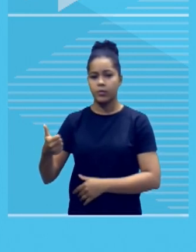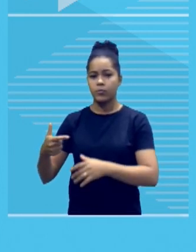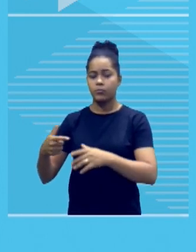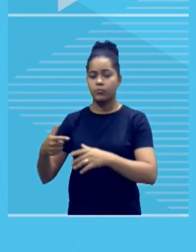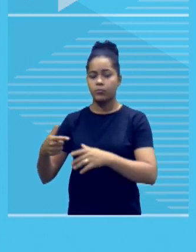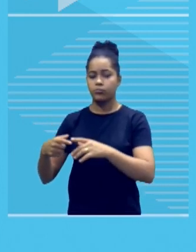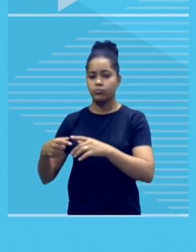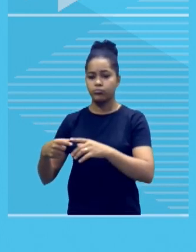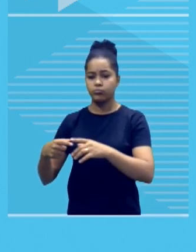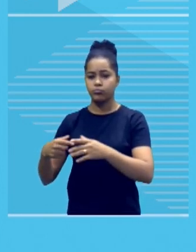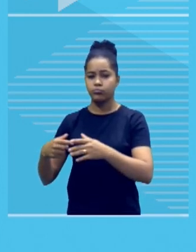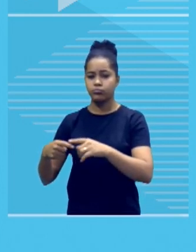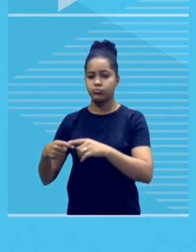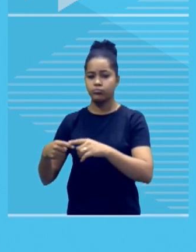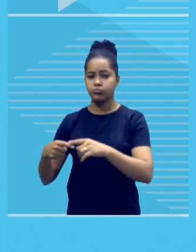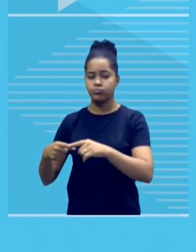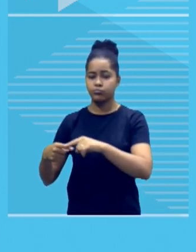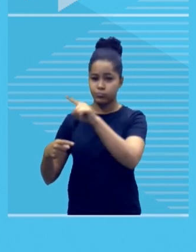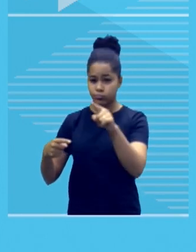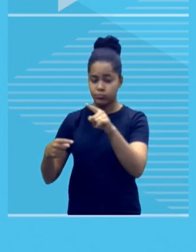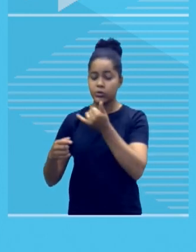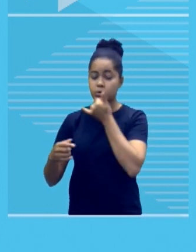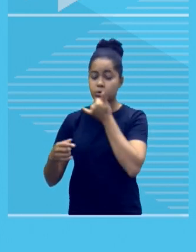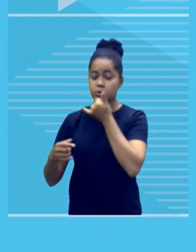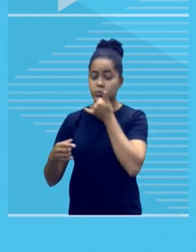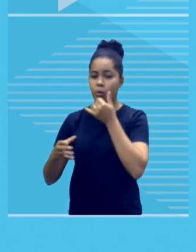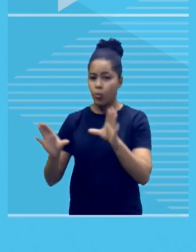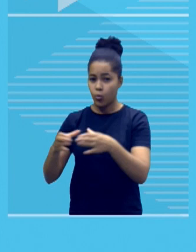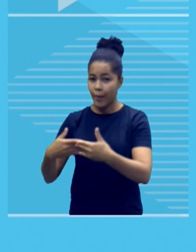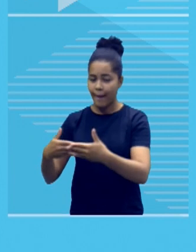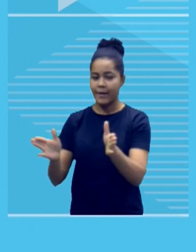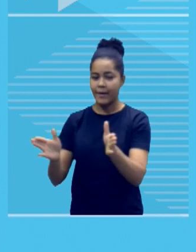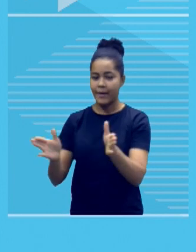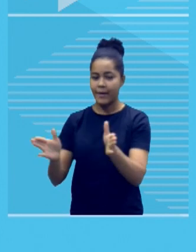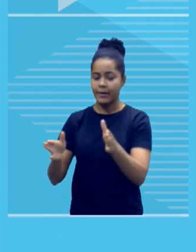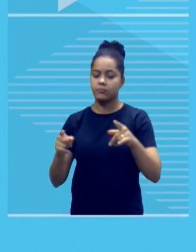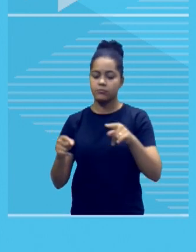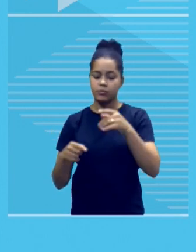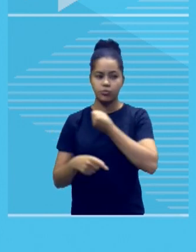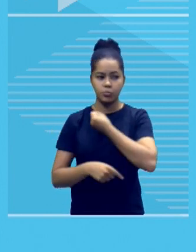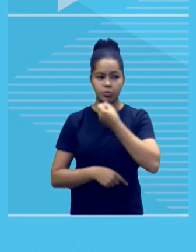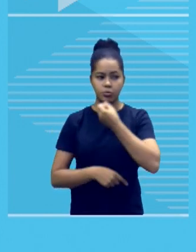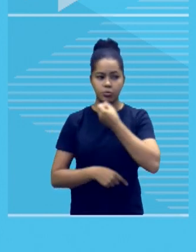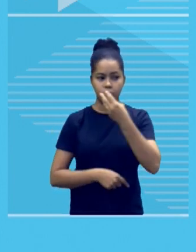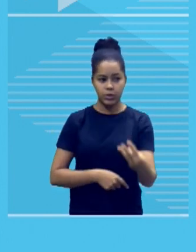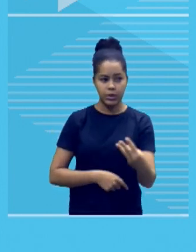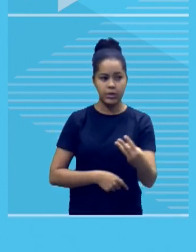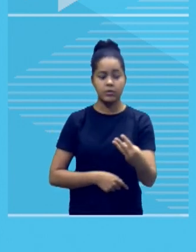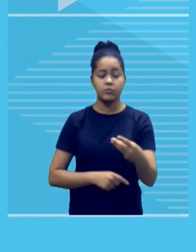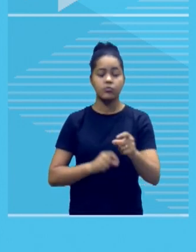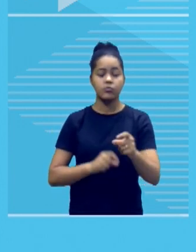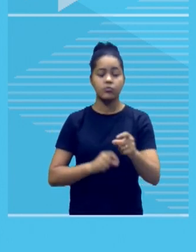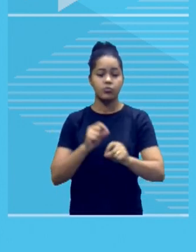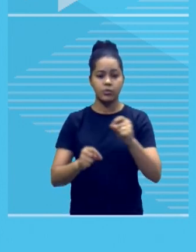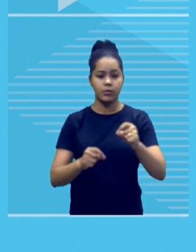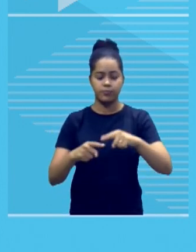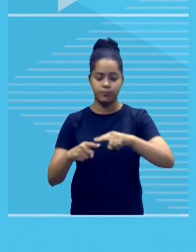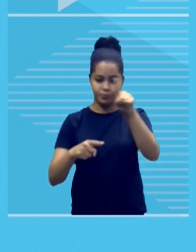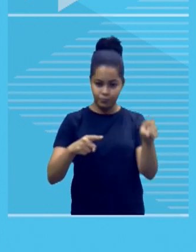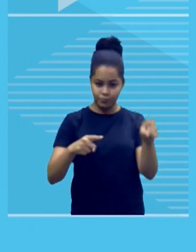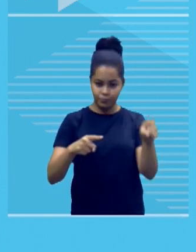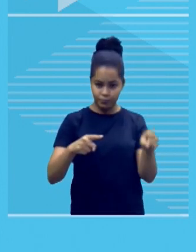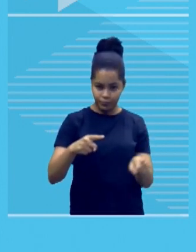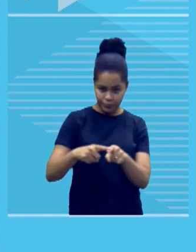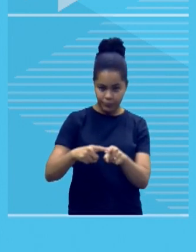e o composto 3 cadeias fechada certo são exame de cadeia e professor e como é que você sabe que são